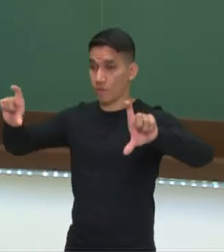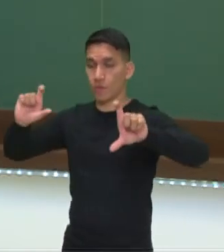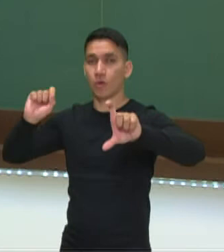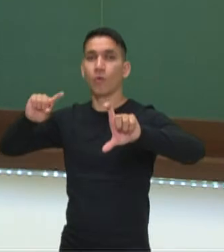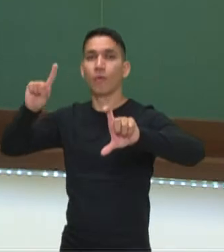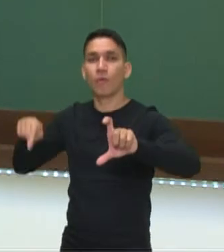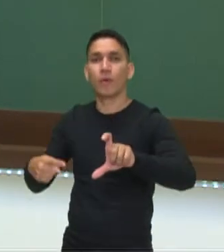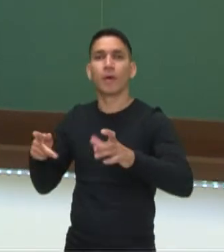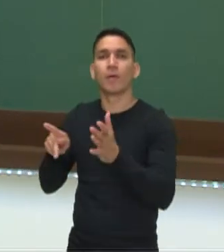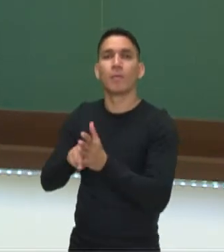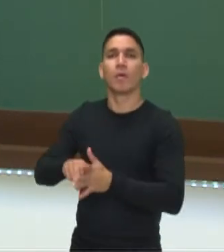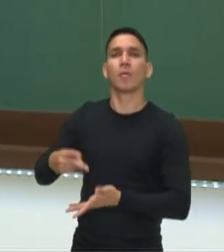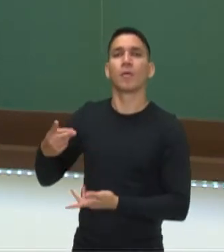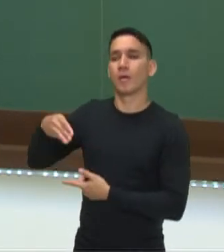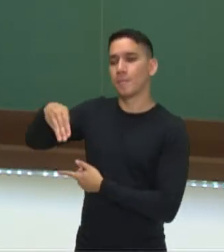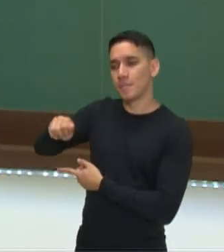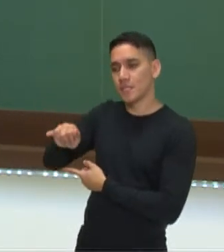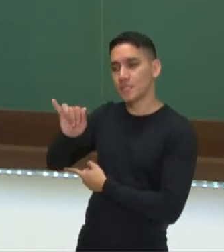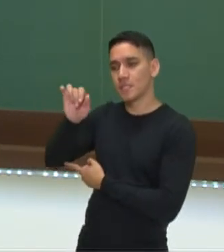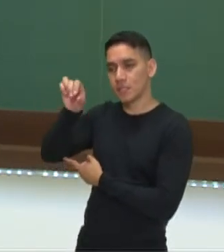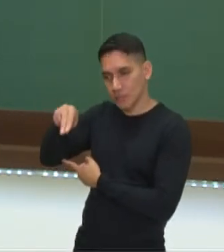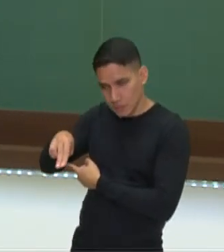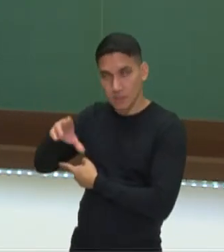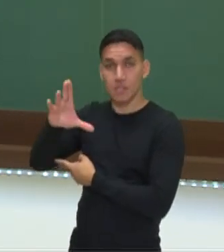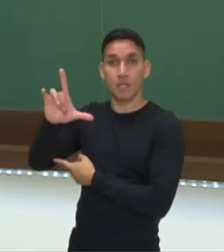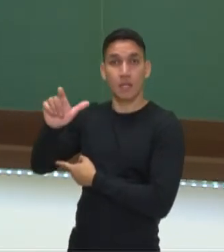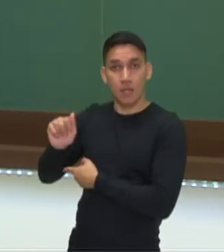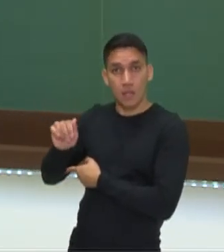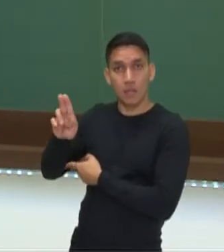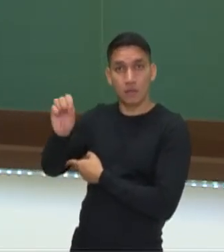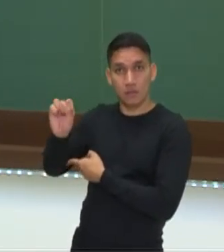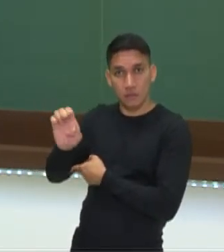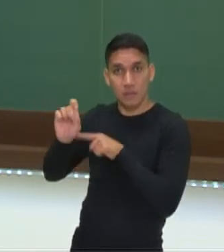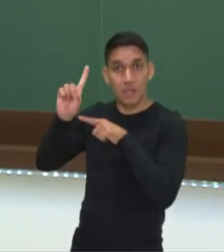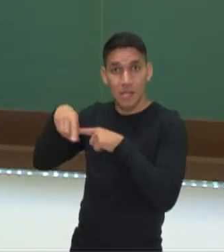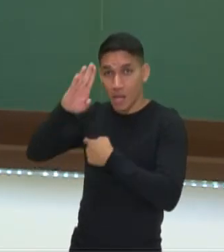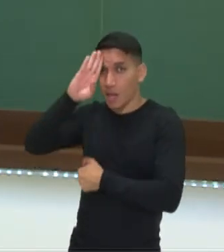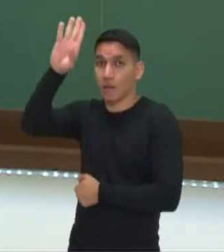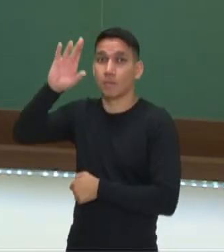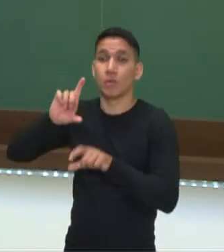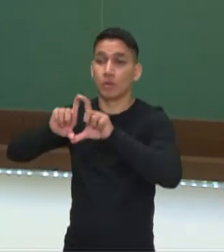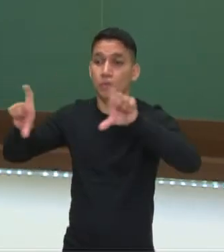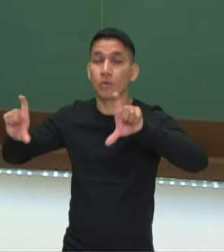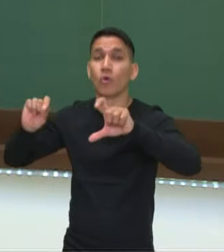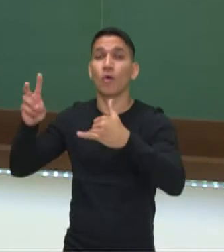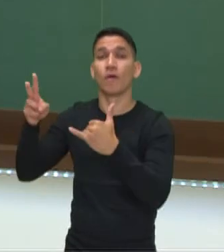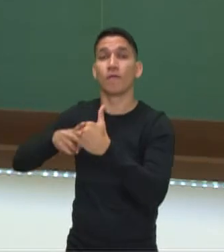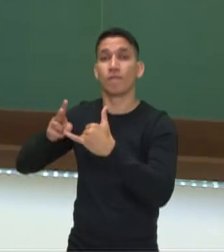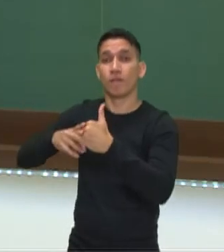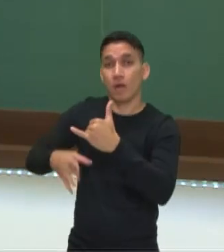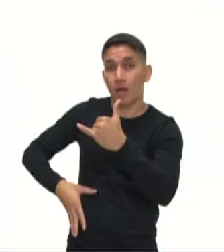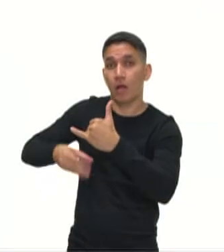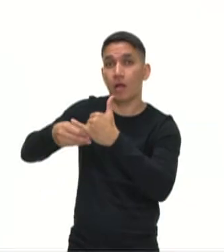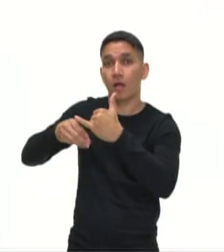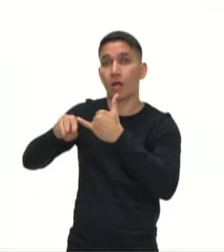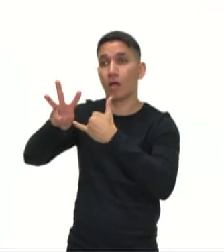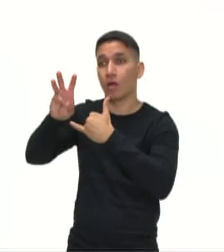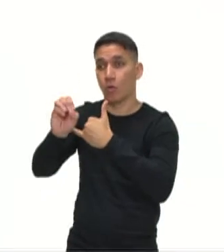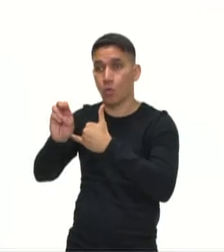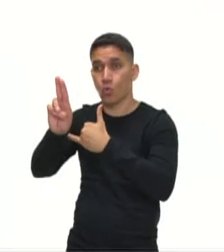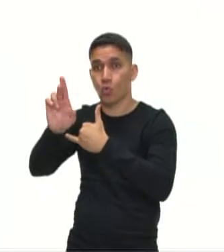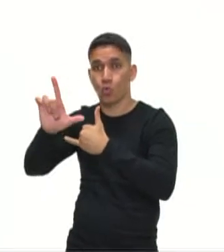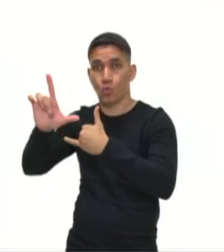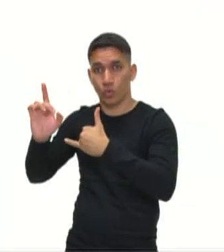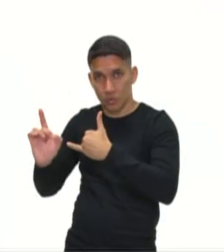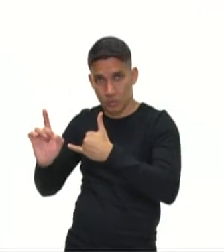oração, nós chamamos de main clause, que é a oração principal. Ela é formada pelos verbos auxiliares would, could